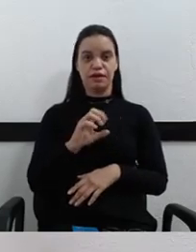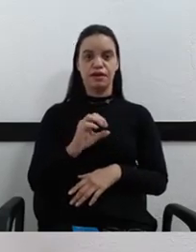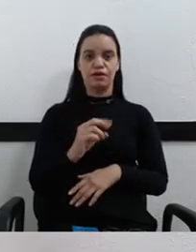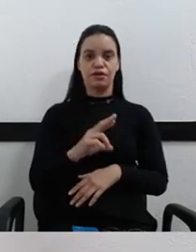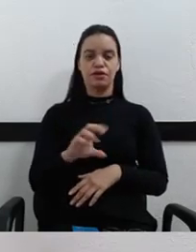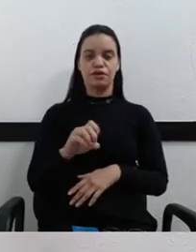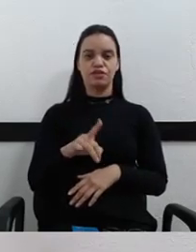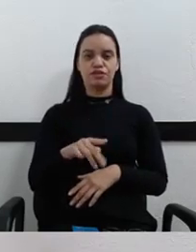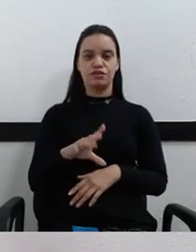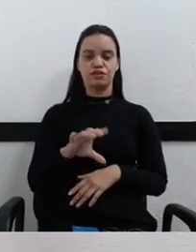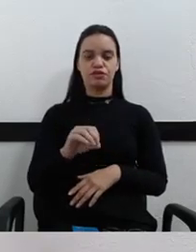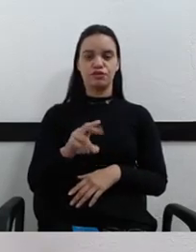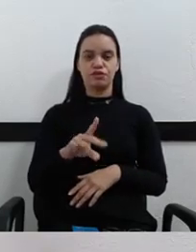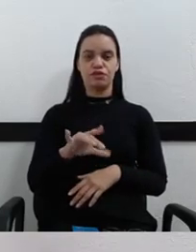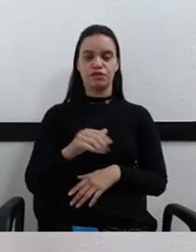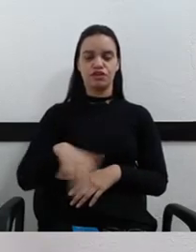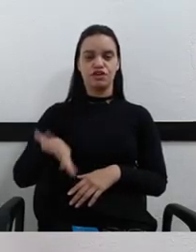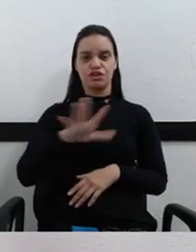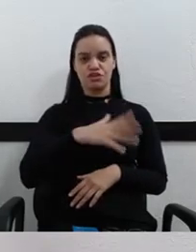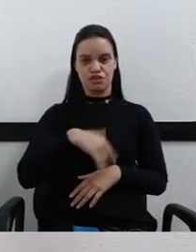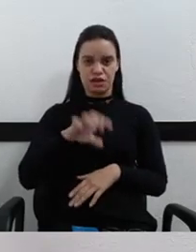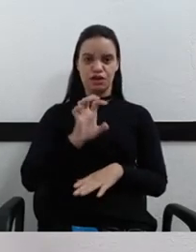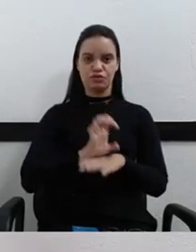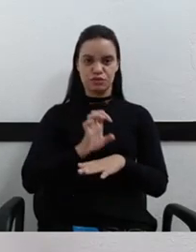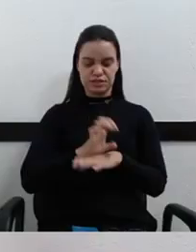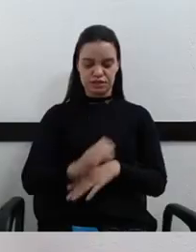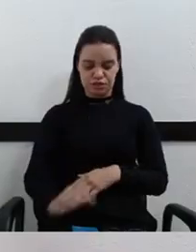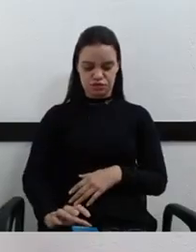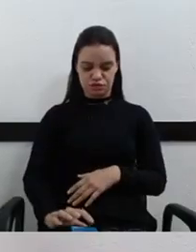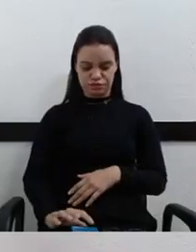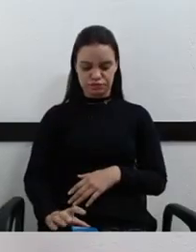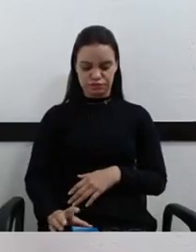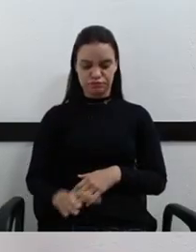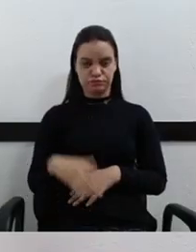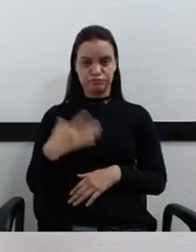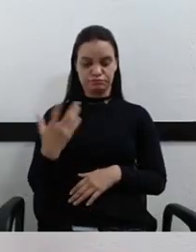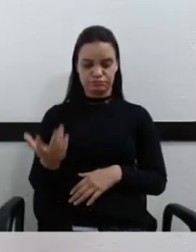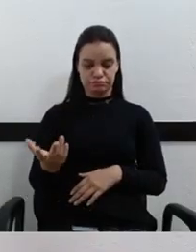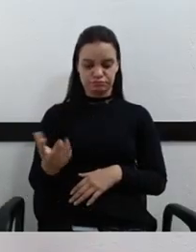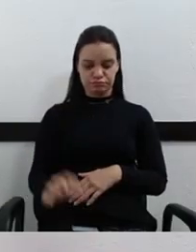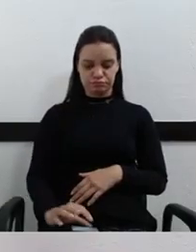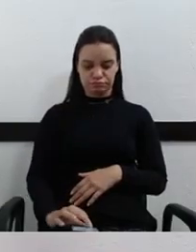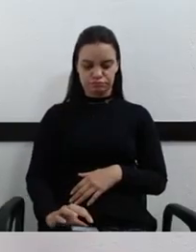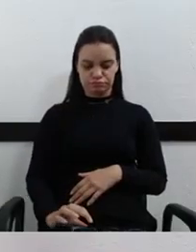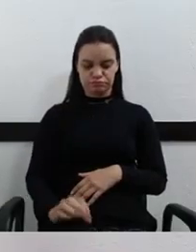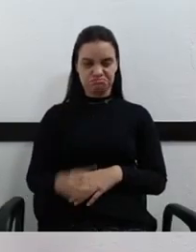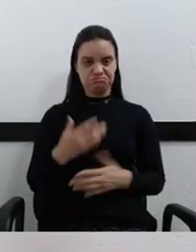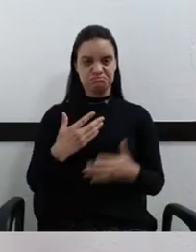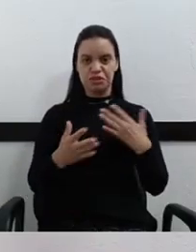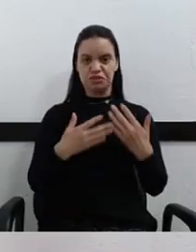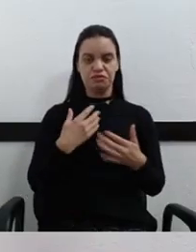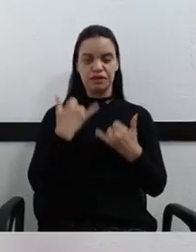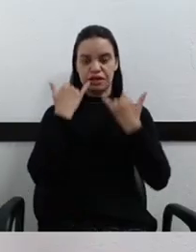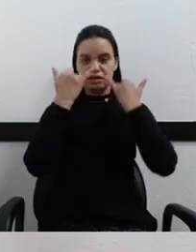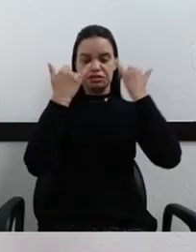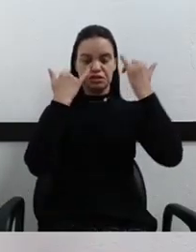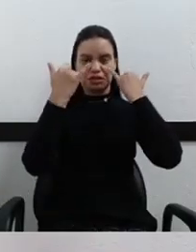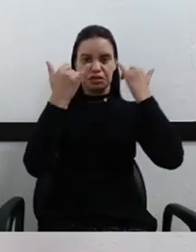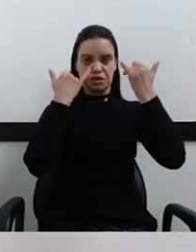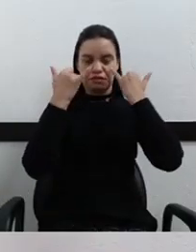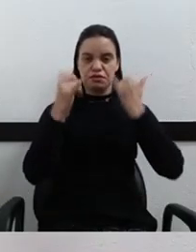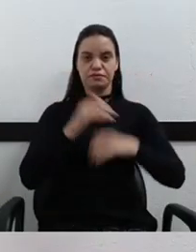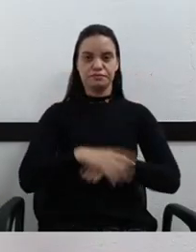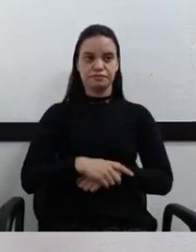sendo todas favoráveis à continuidade do estágio probatório do interessado. Assim sendo, ausente qualquer informação que desabone o